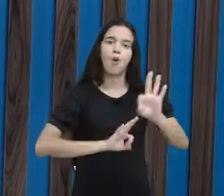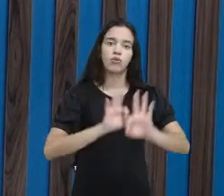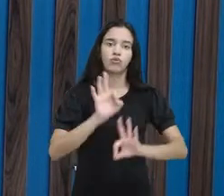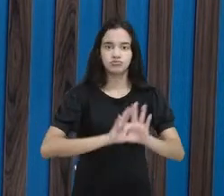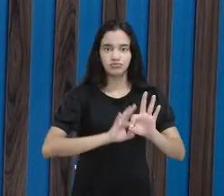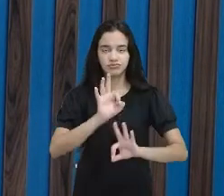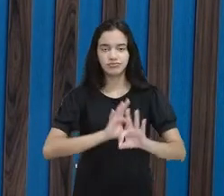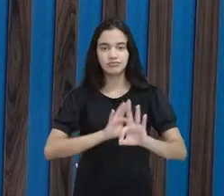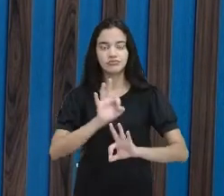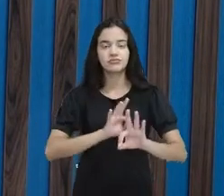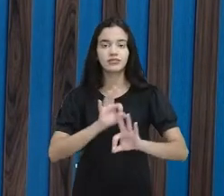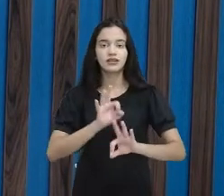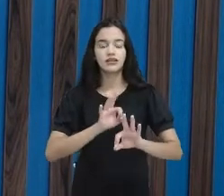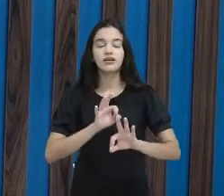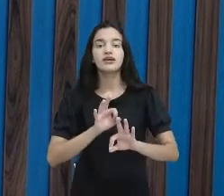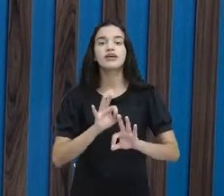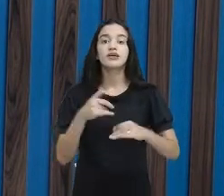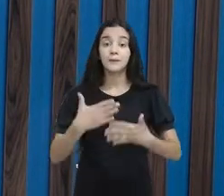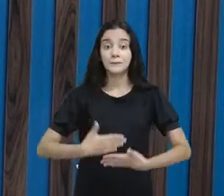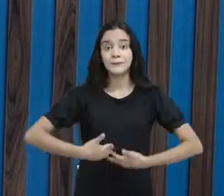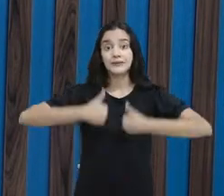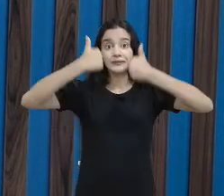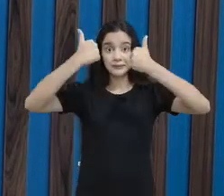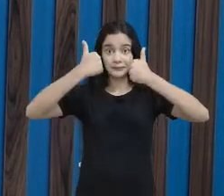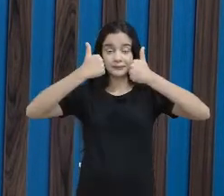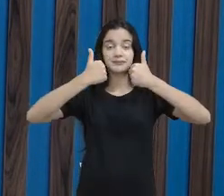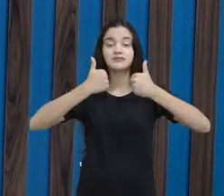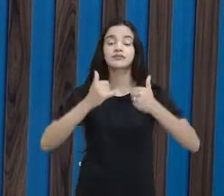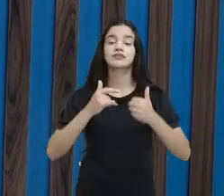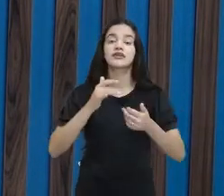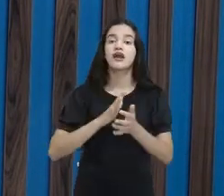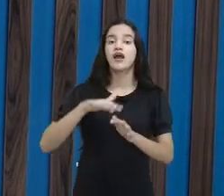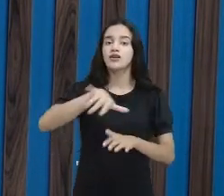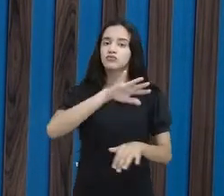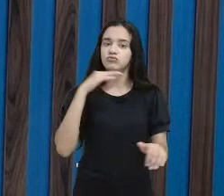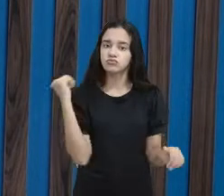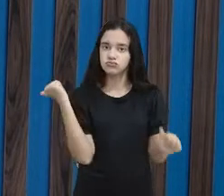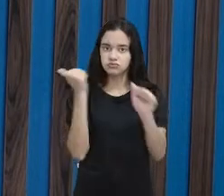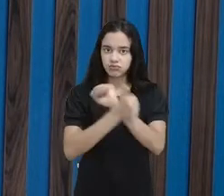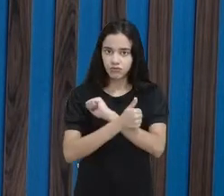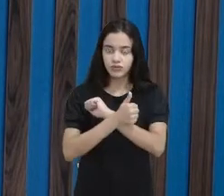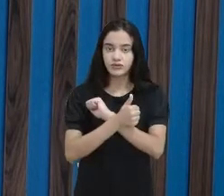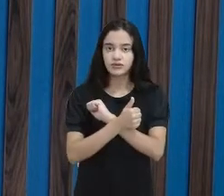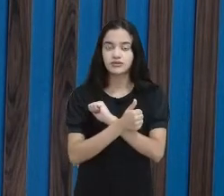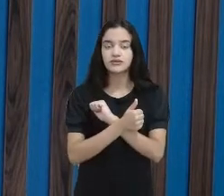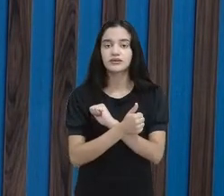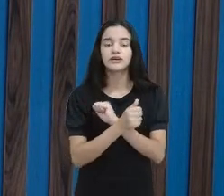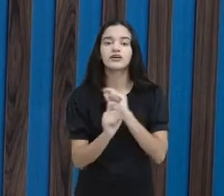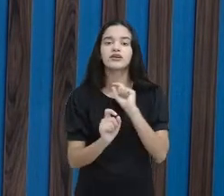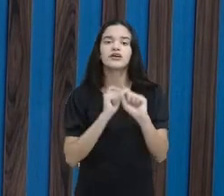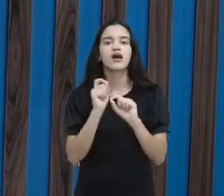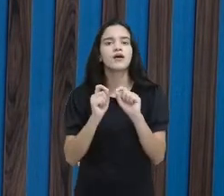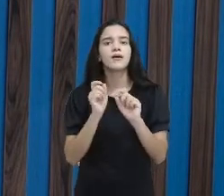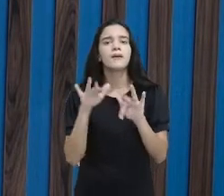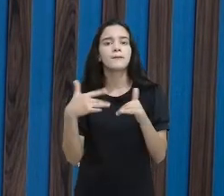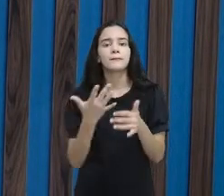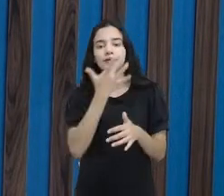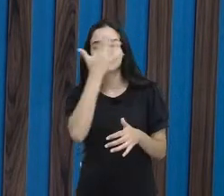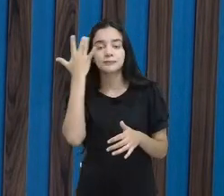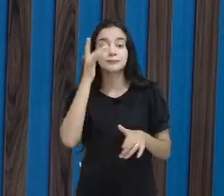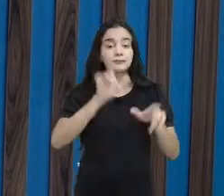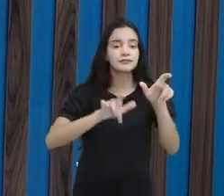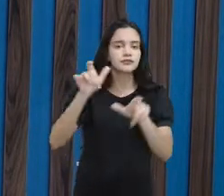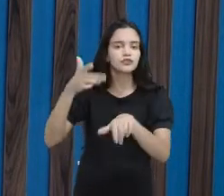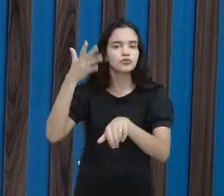organizar, né, institucionalizar melhor aquela modalidade, faz com que mais praticantes,